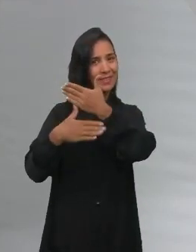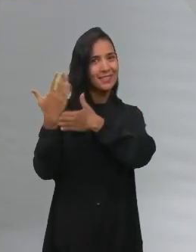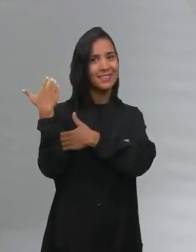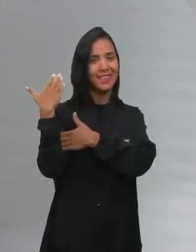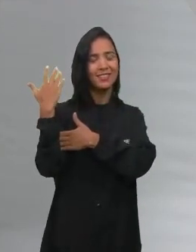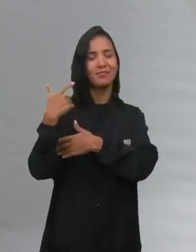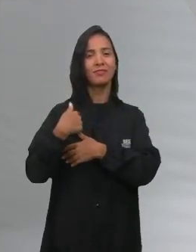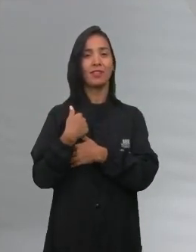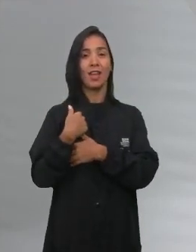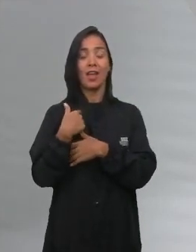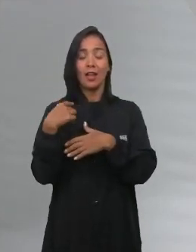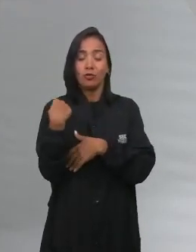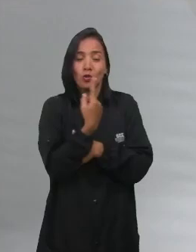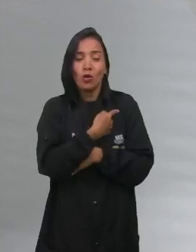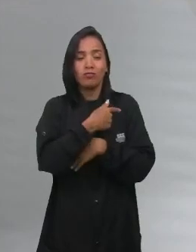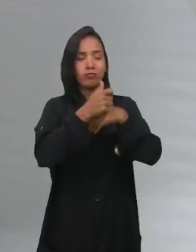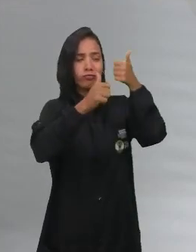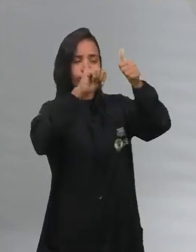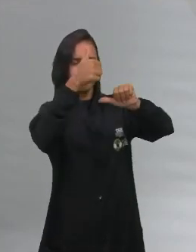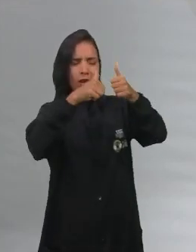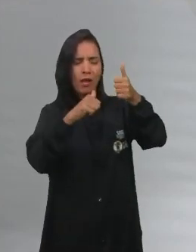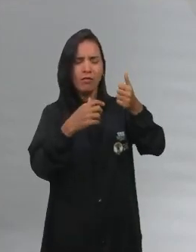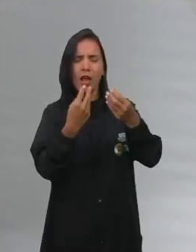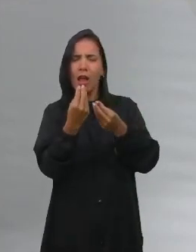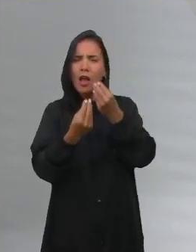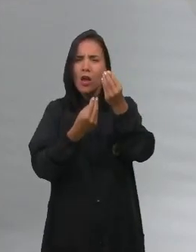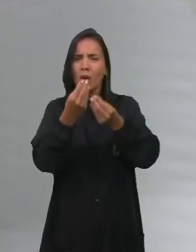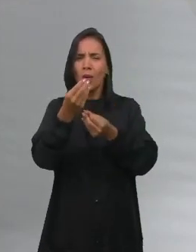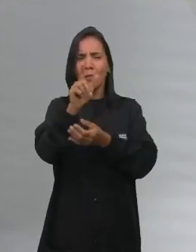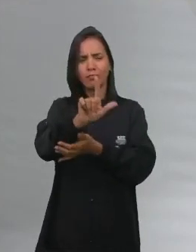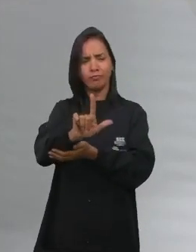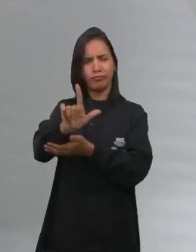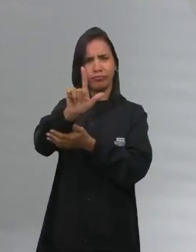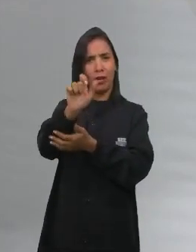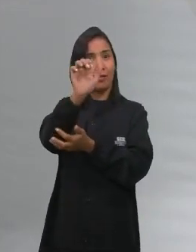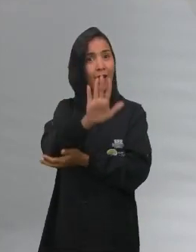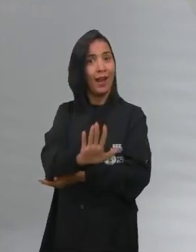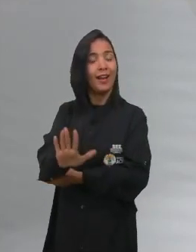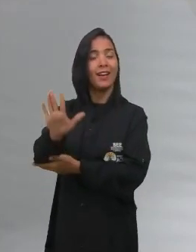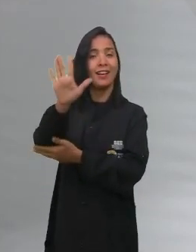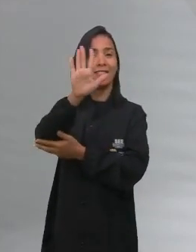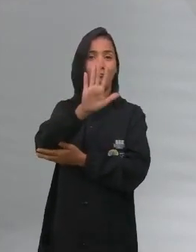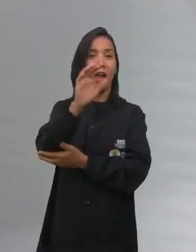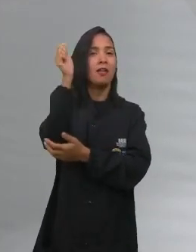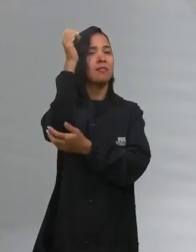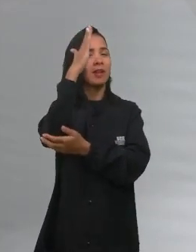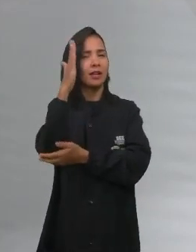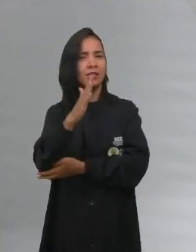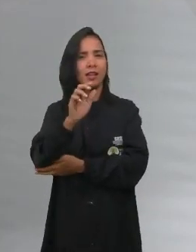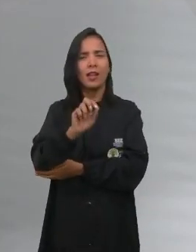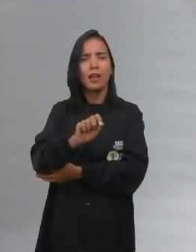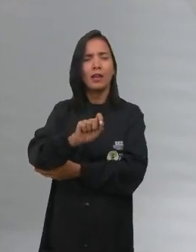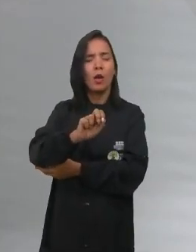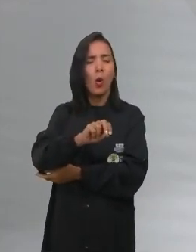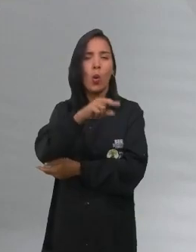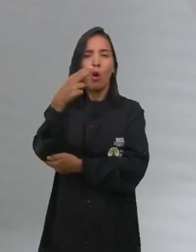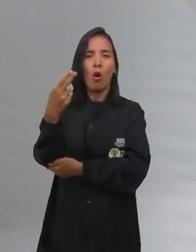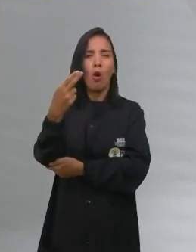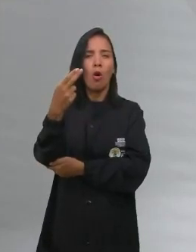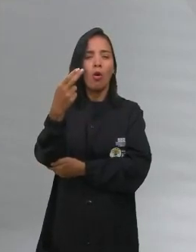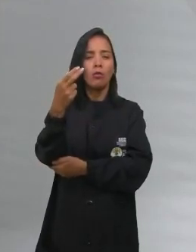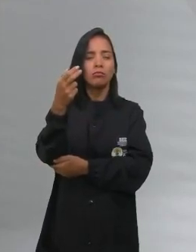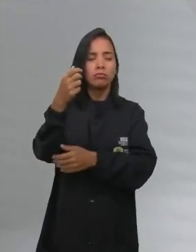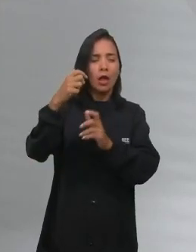nós analisaremos agora como a literatura, no geral, tanto brasileira ou no sentido mais amplo,